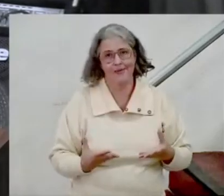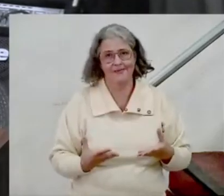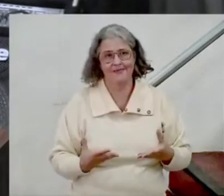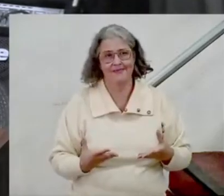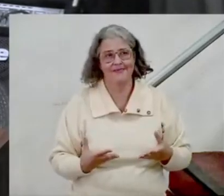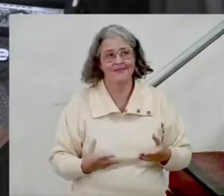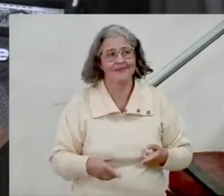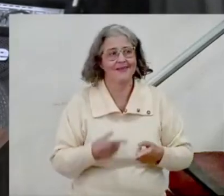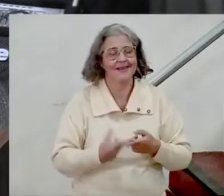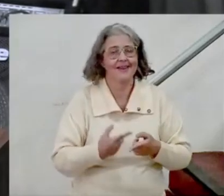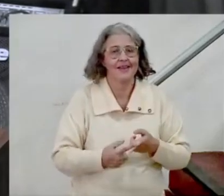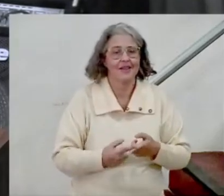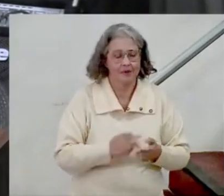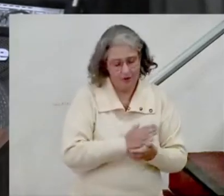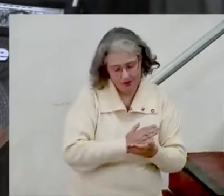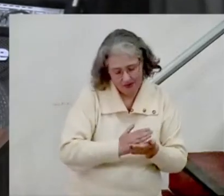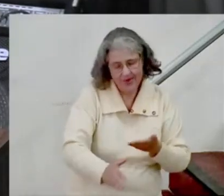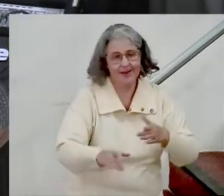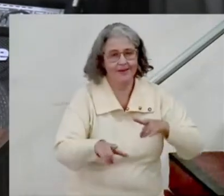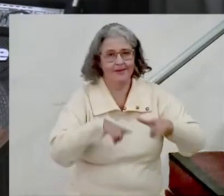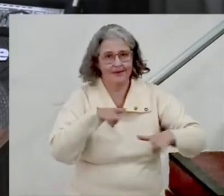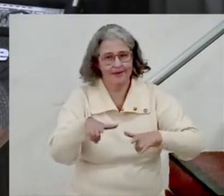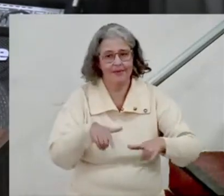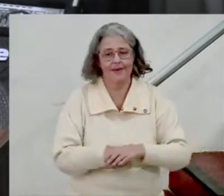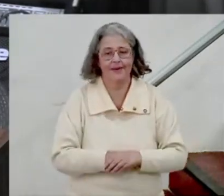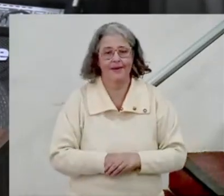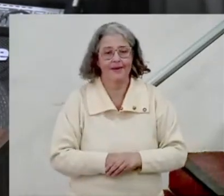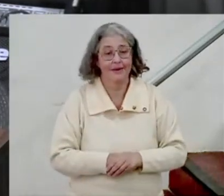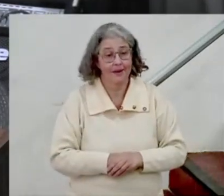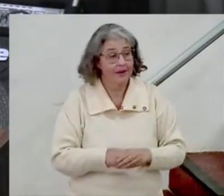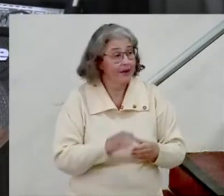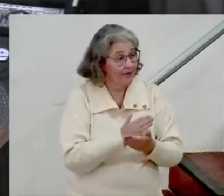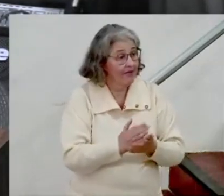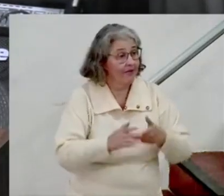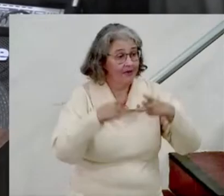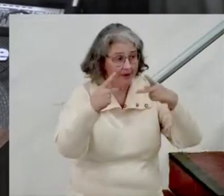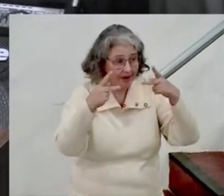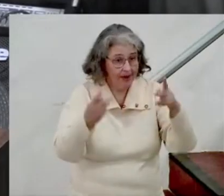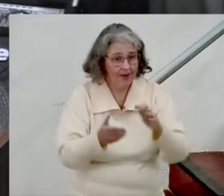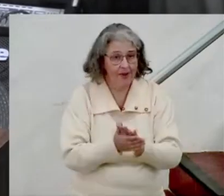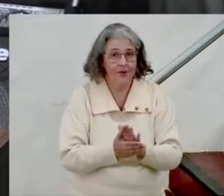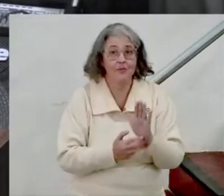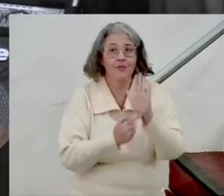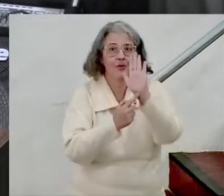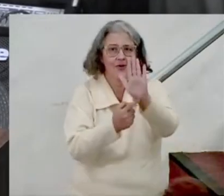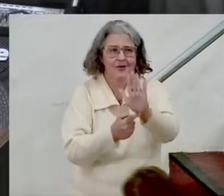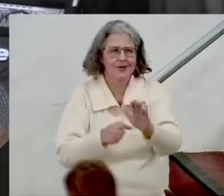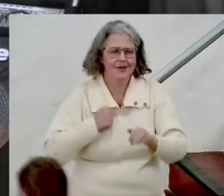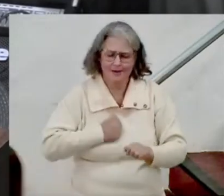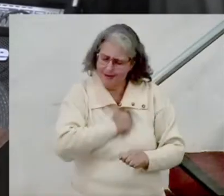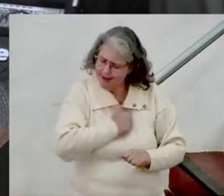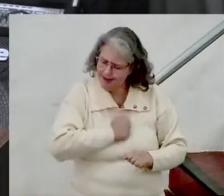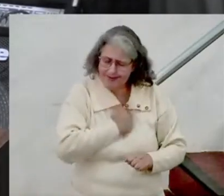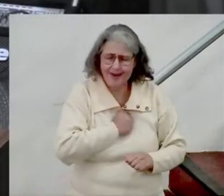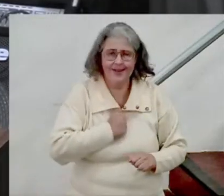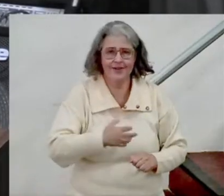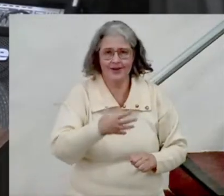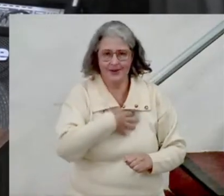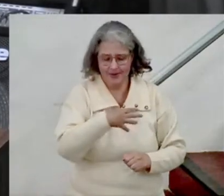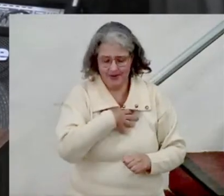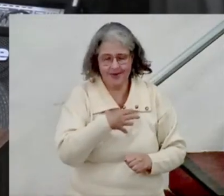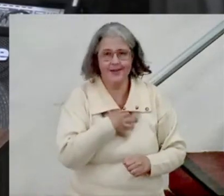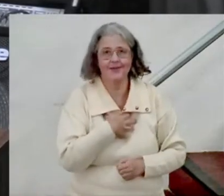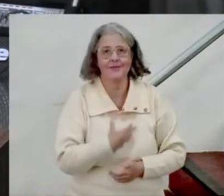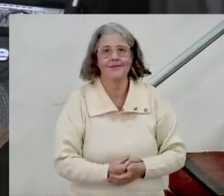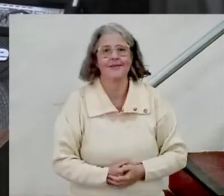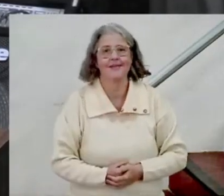trabalhar e foi o começo do ministério. E eu queria começar a minha palavra mostrando um pouquinho da saudade que eu sinto. Está funcionando esse controle? Tem que